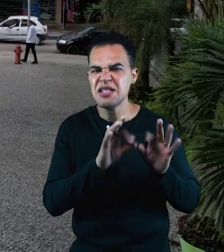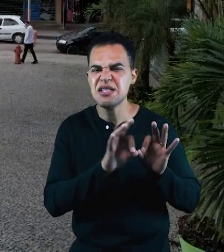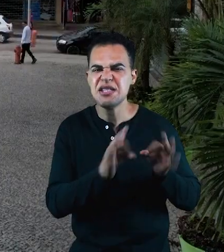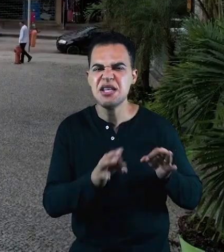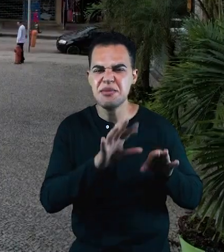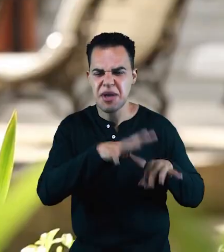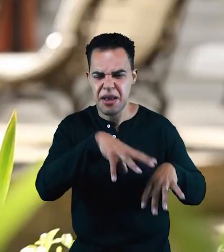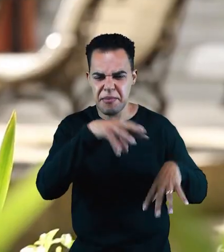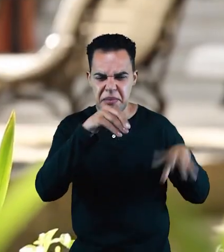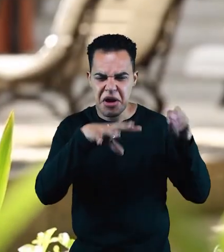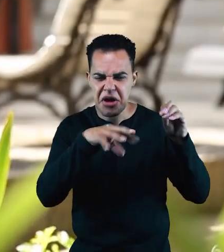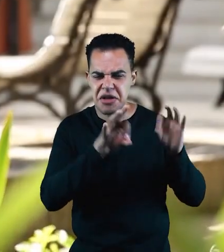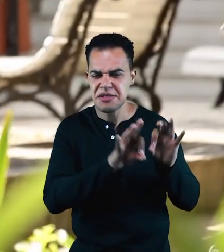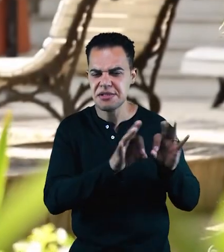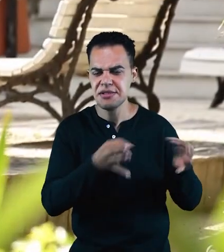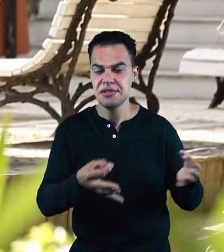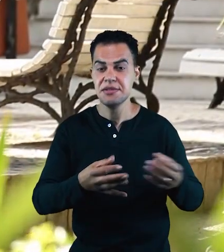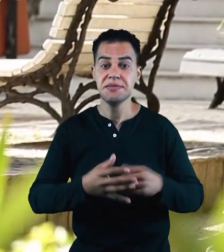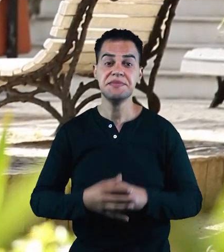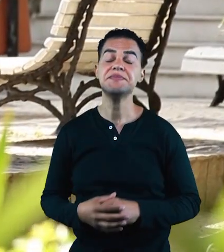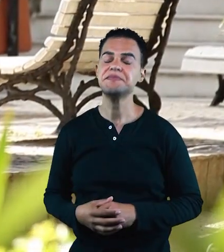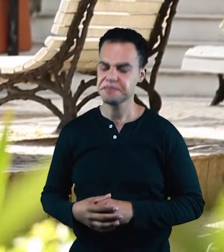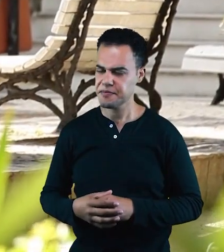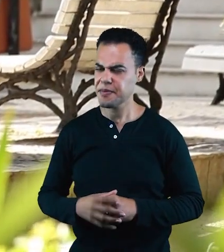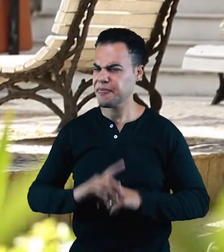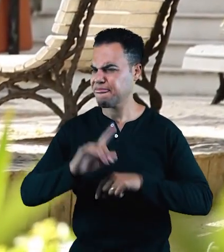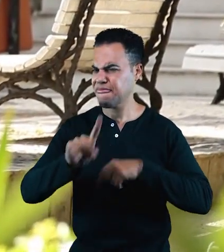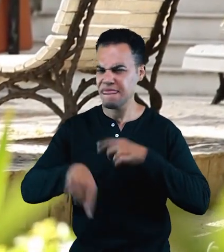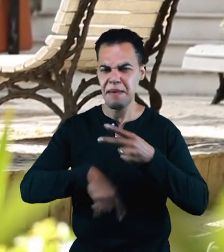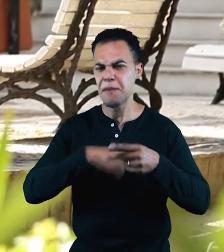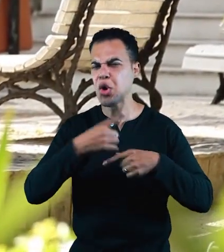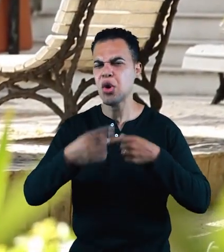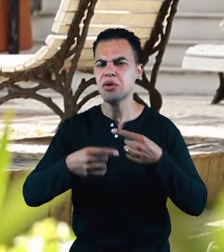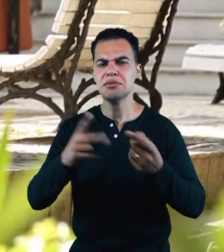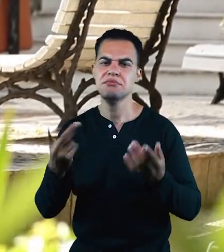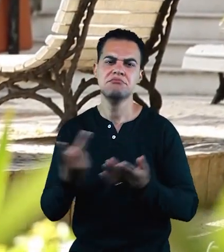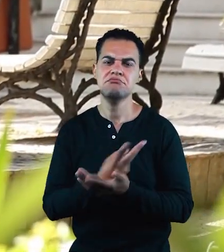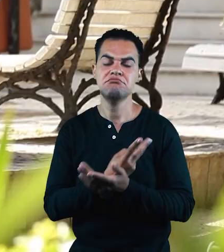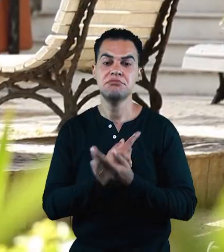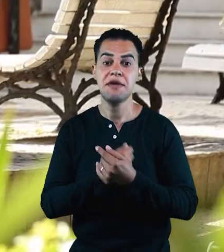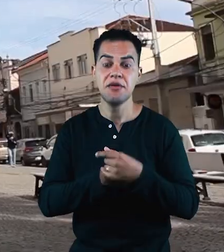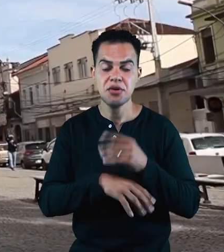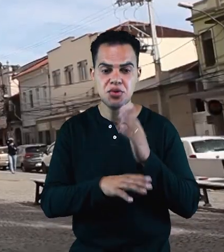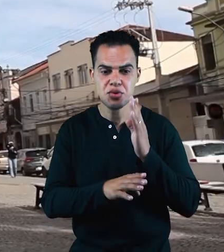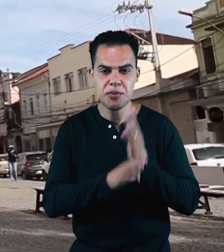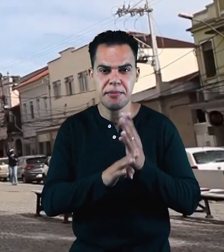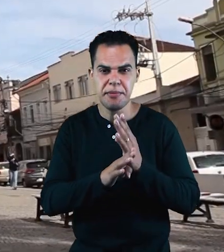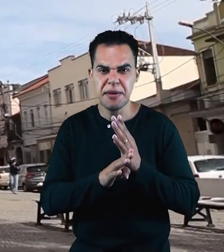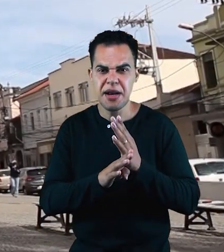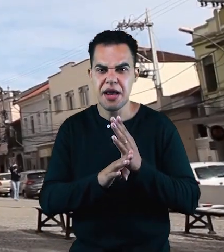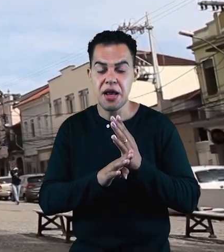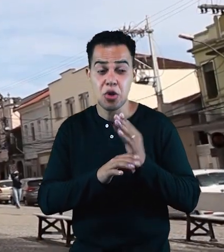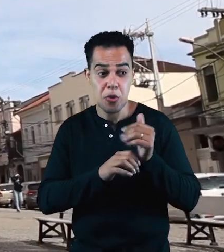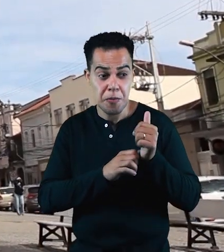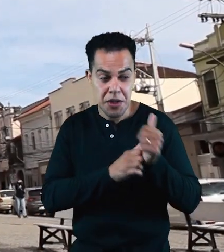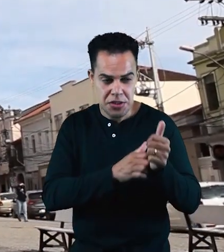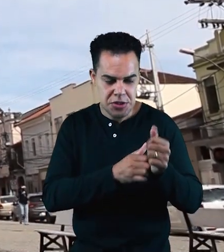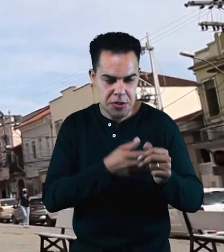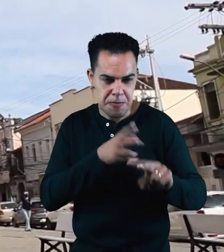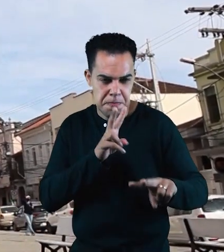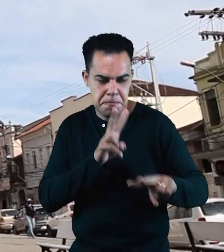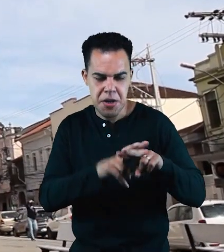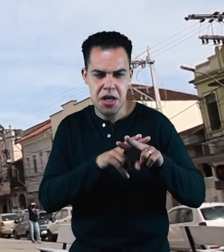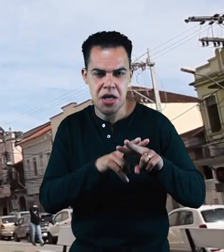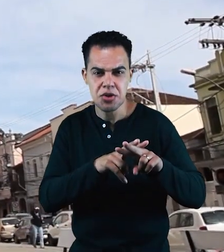inferiores, cabanas desse tipo e tal. Depois eles foram descobertos, perseguidos, presos